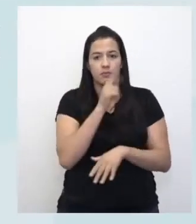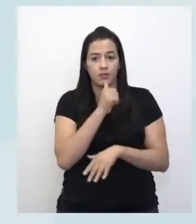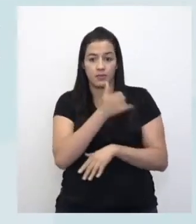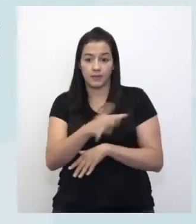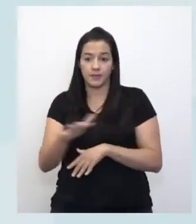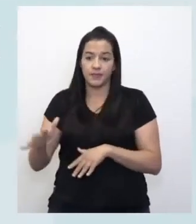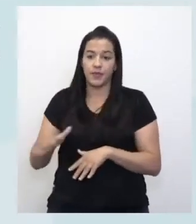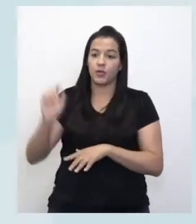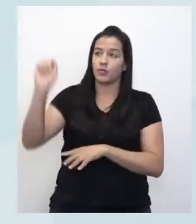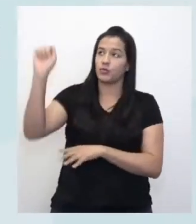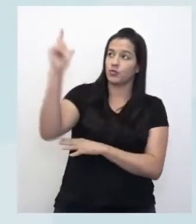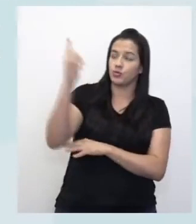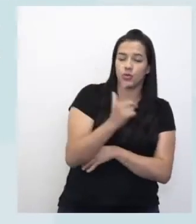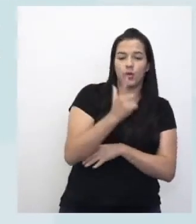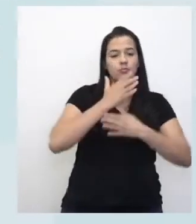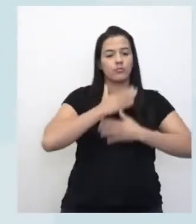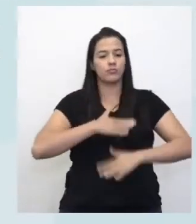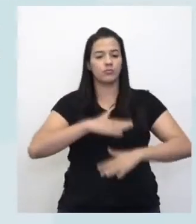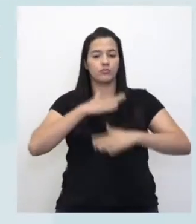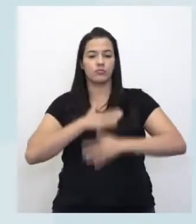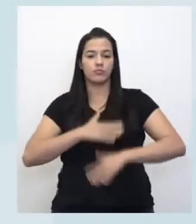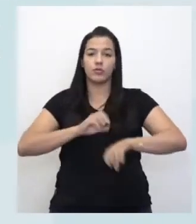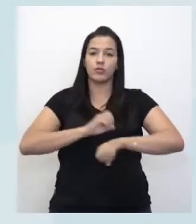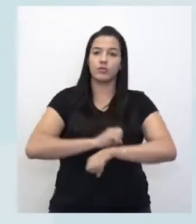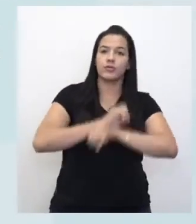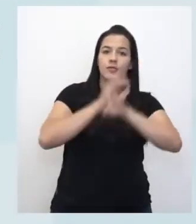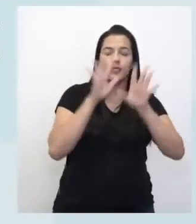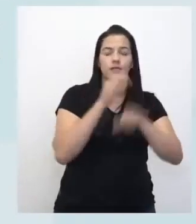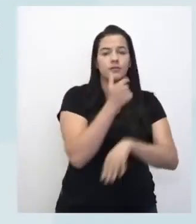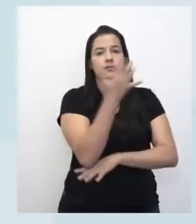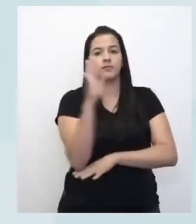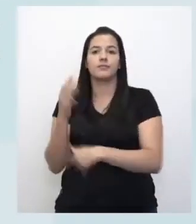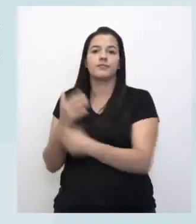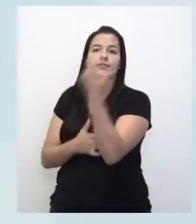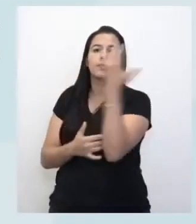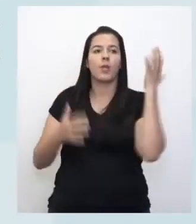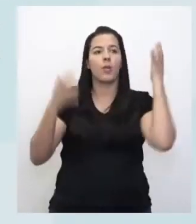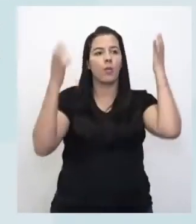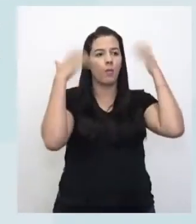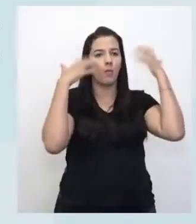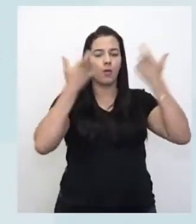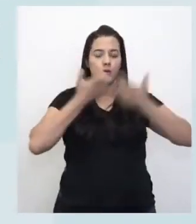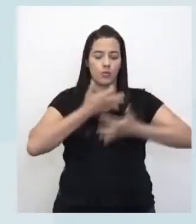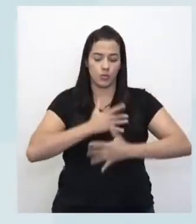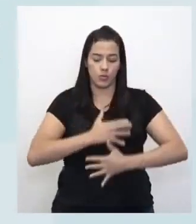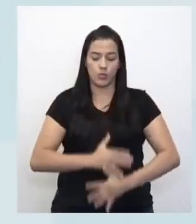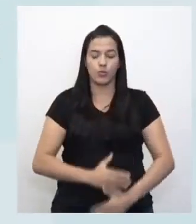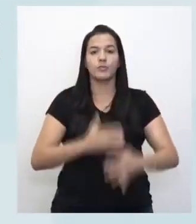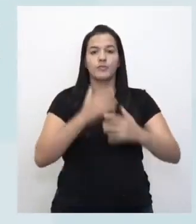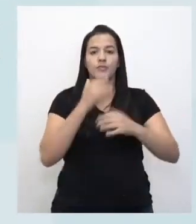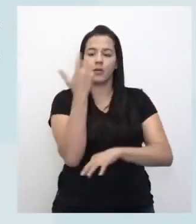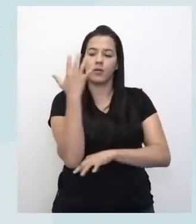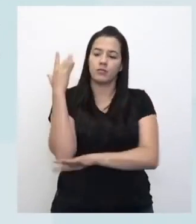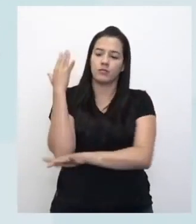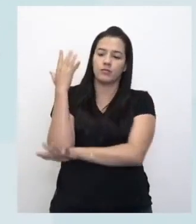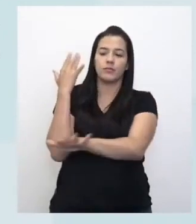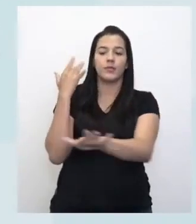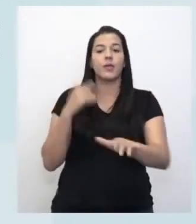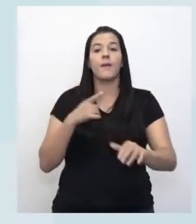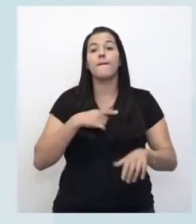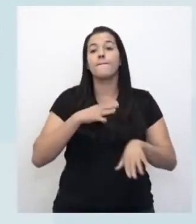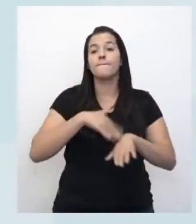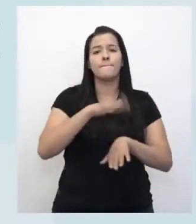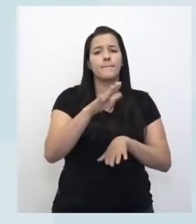ao pino do sol, ela repousava em um claro da floresta. Banhava-lhe o corpo a sombra da oiticica, mais fresca do